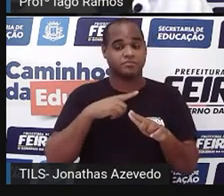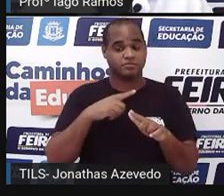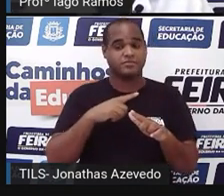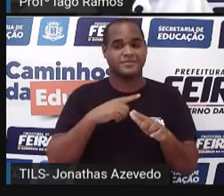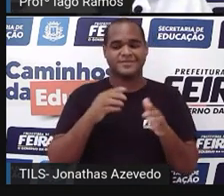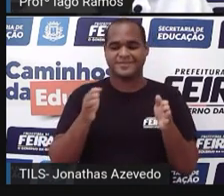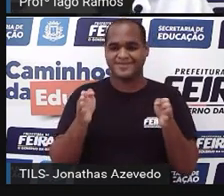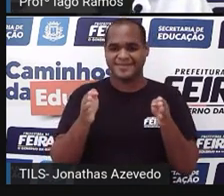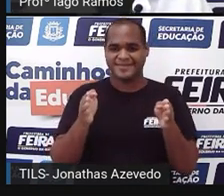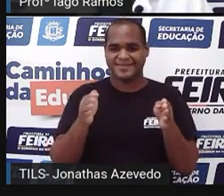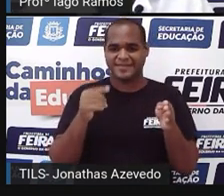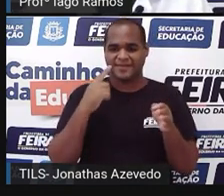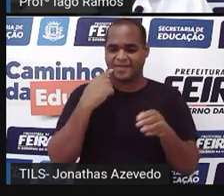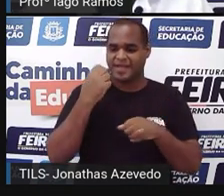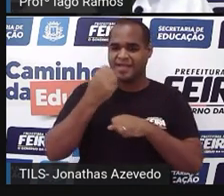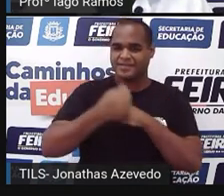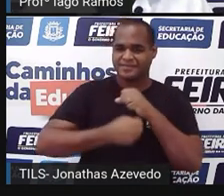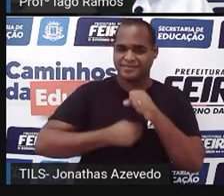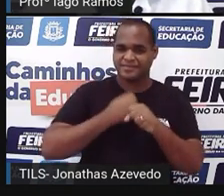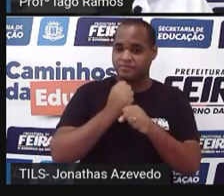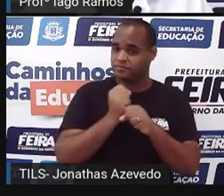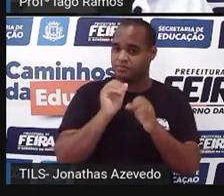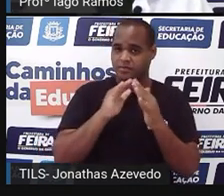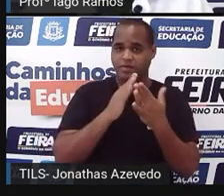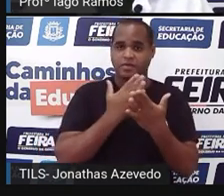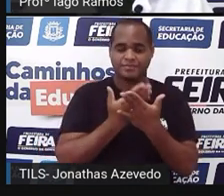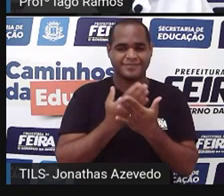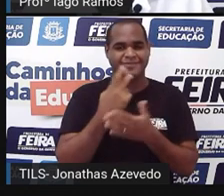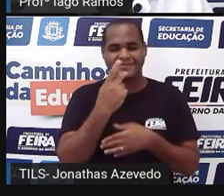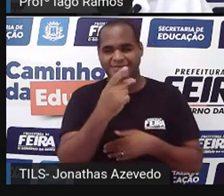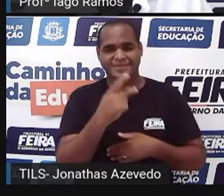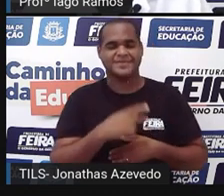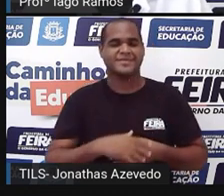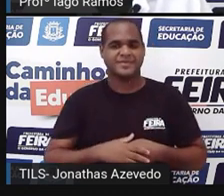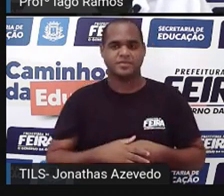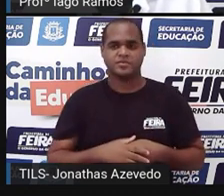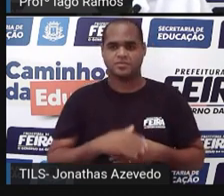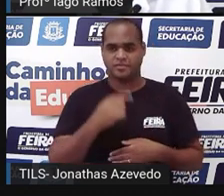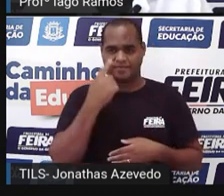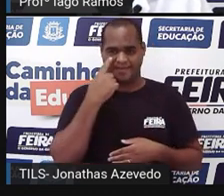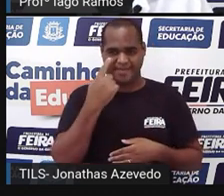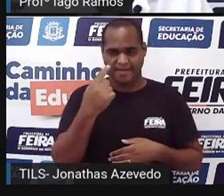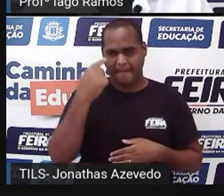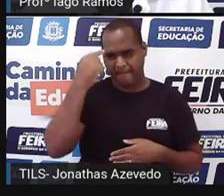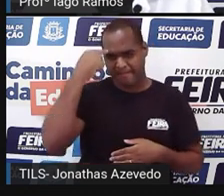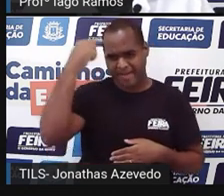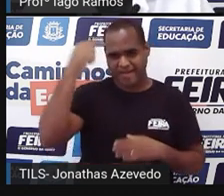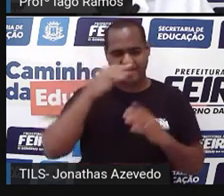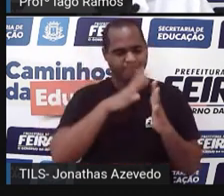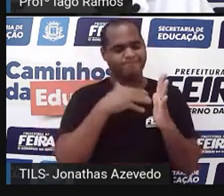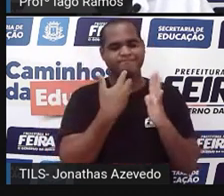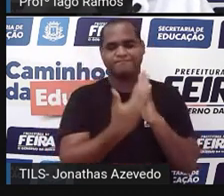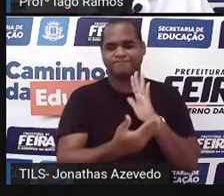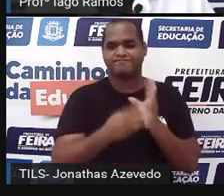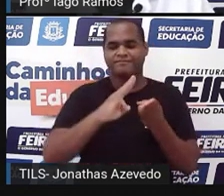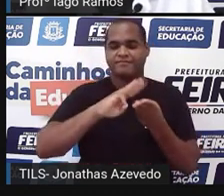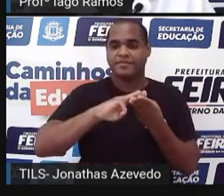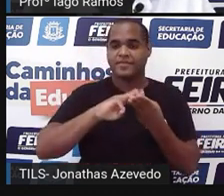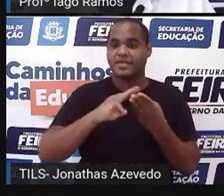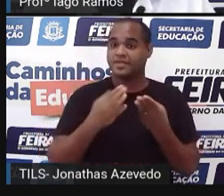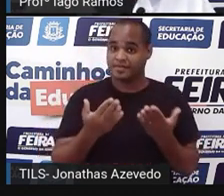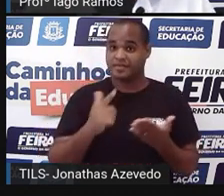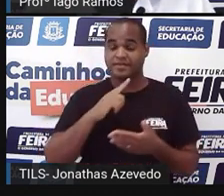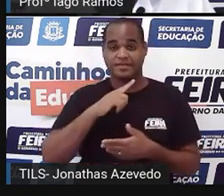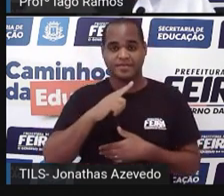matérias que estuda que você estuda na escola vó tão quintal a gente vim aqui com a ideia do boletim de matemática e